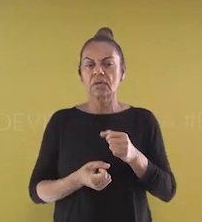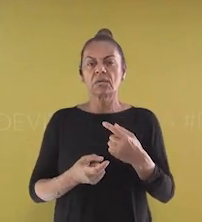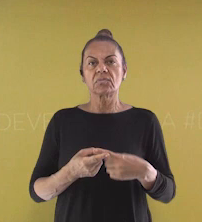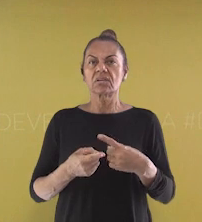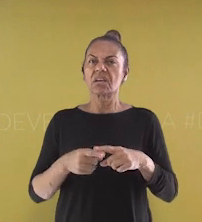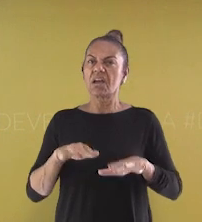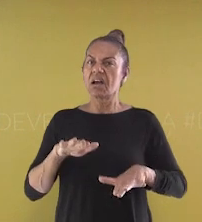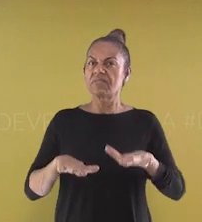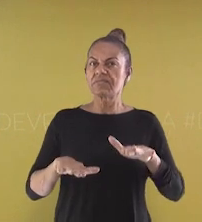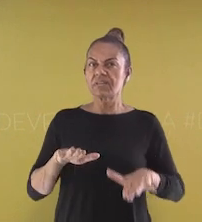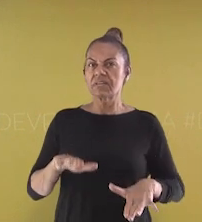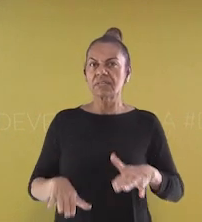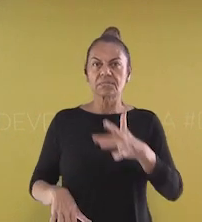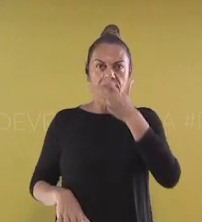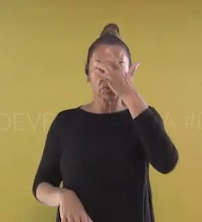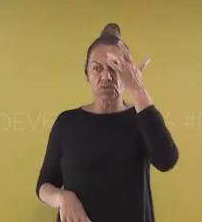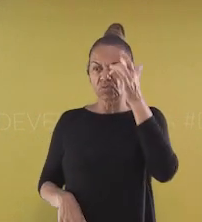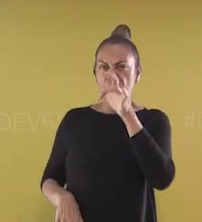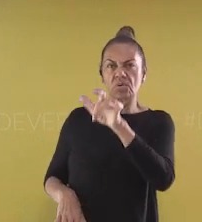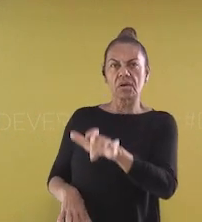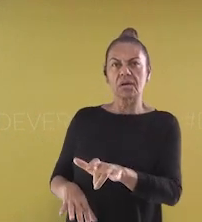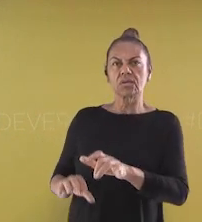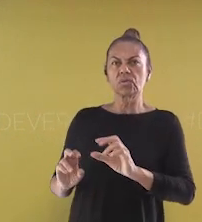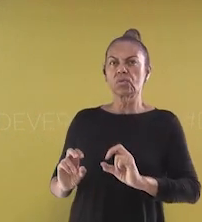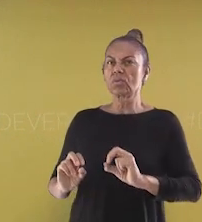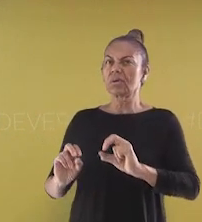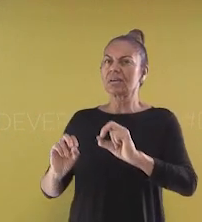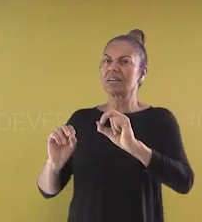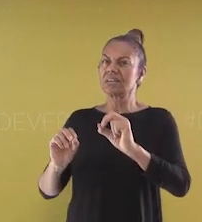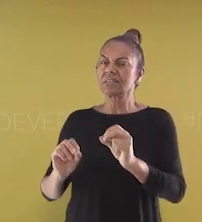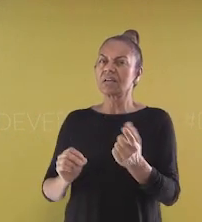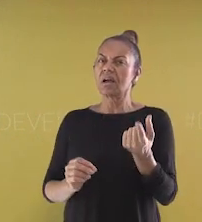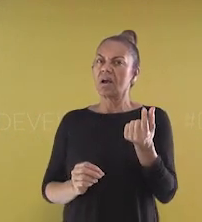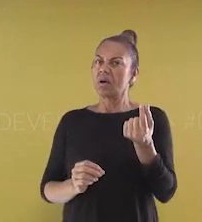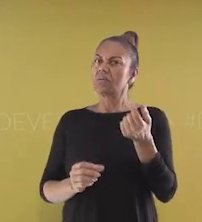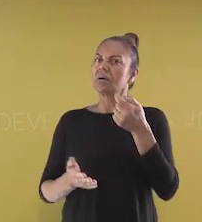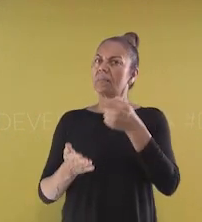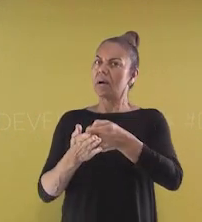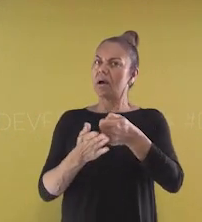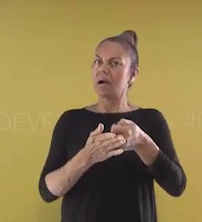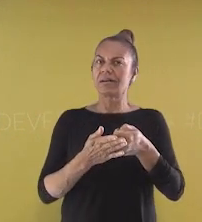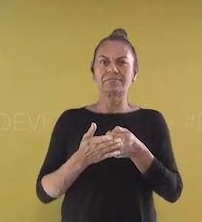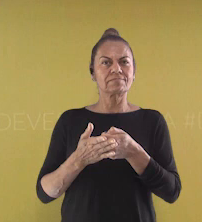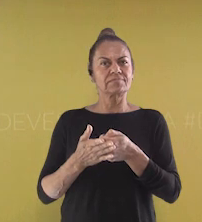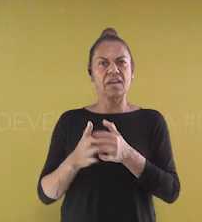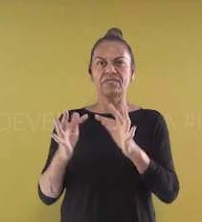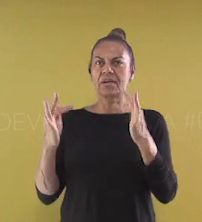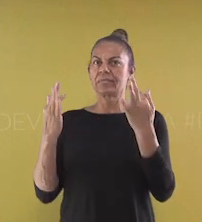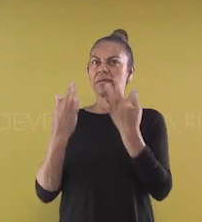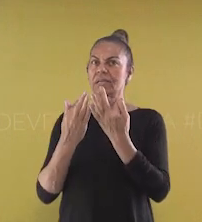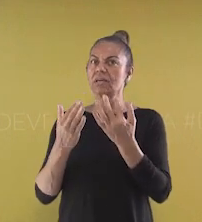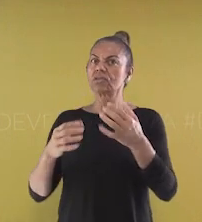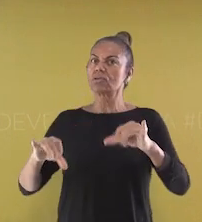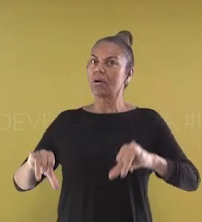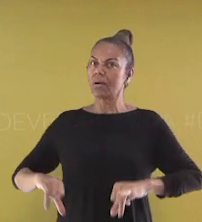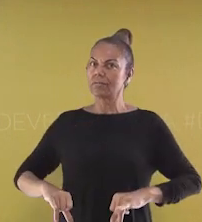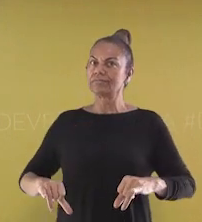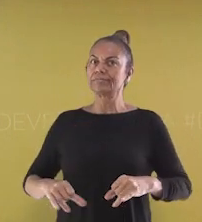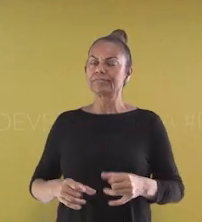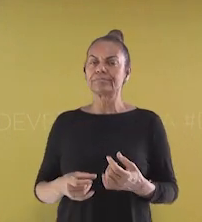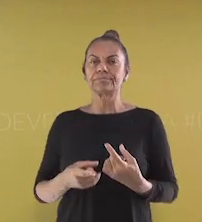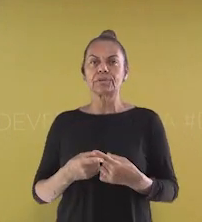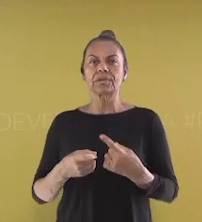paciente tem que arcar com esses custos sozinhos, o que gera um grande abalo nas finanças